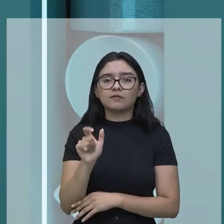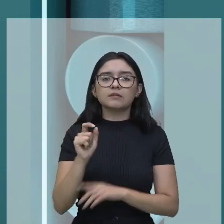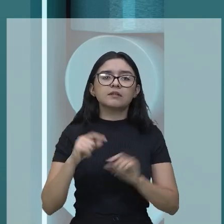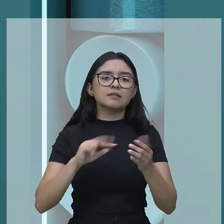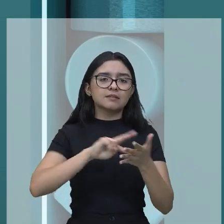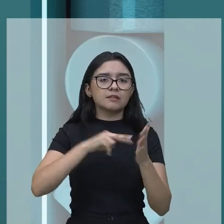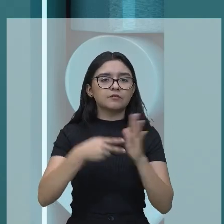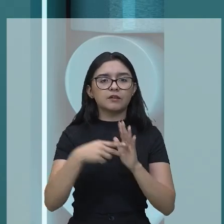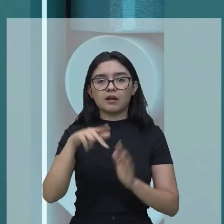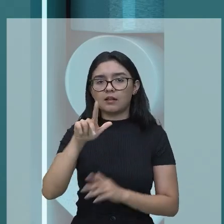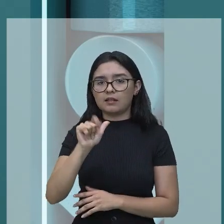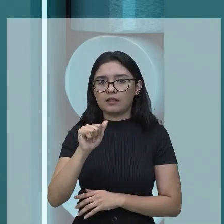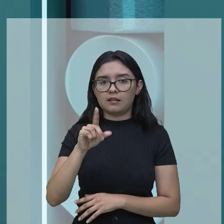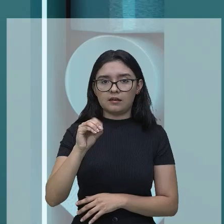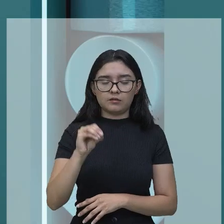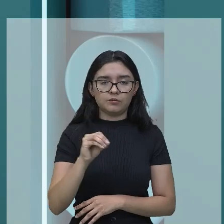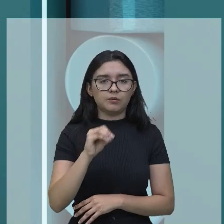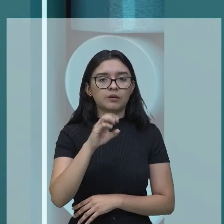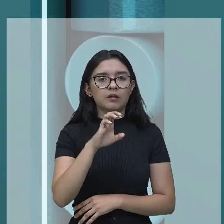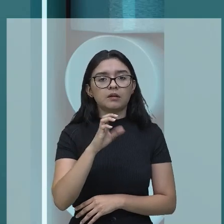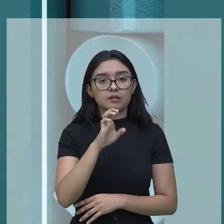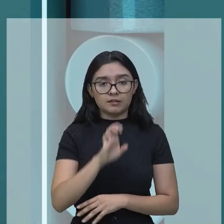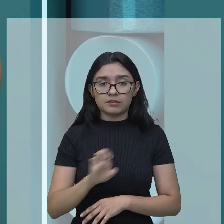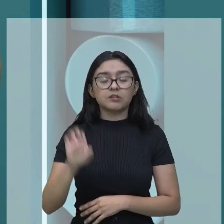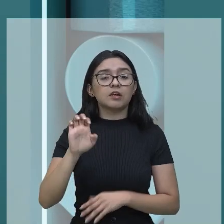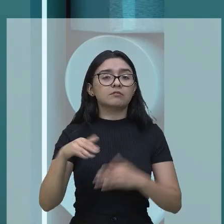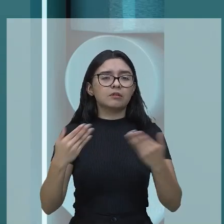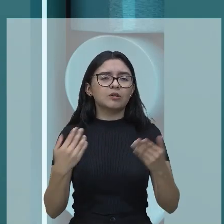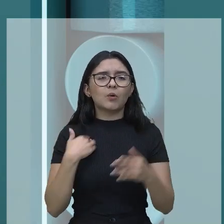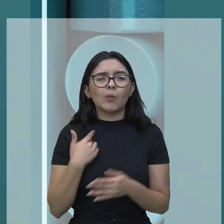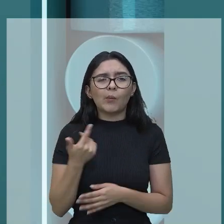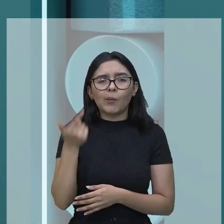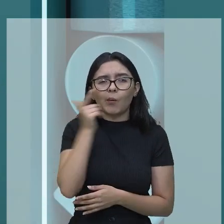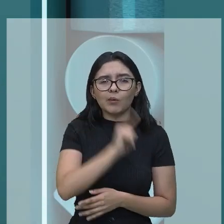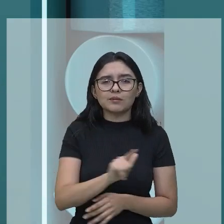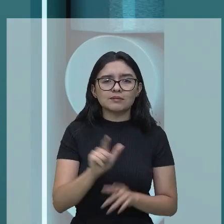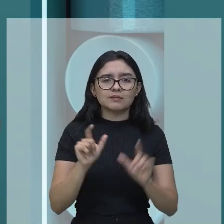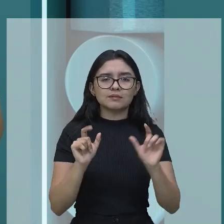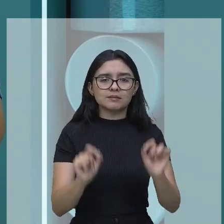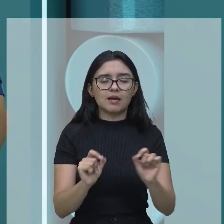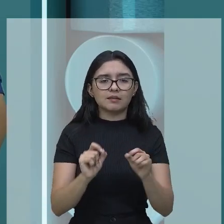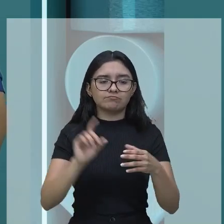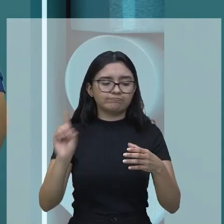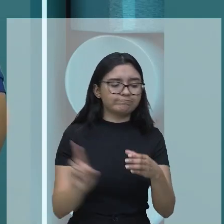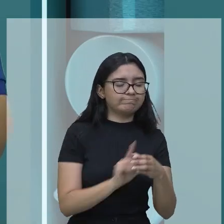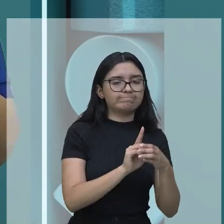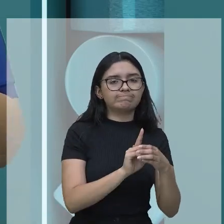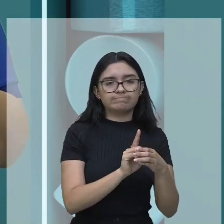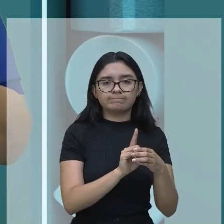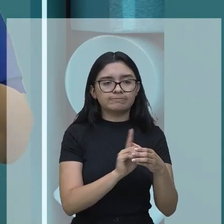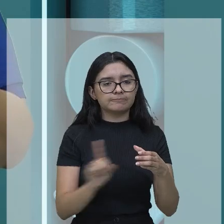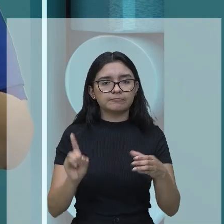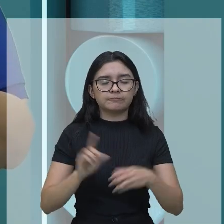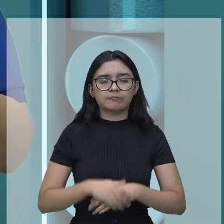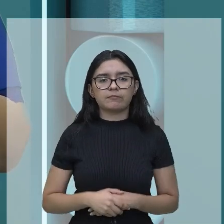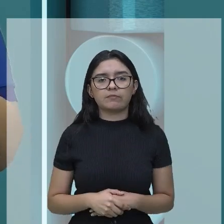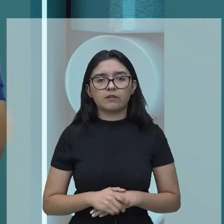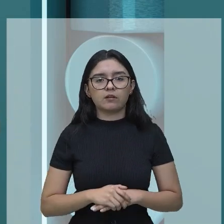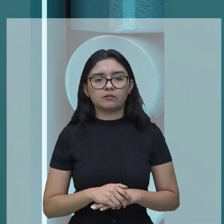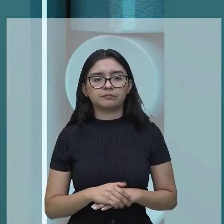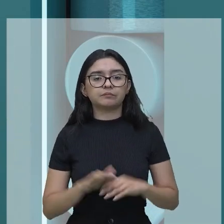lado esquerdo, como se ele não conseguisse se enxergar e se enquadrar nessa sociedade, tá bom?